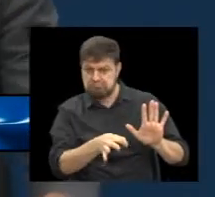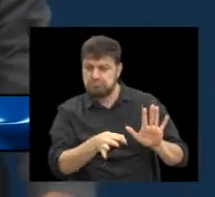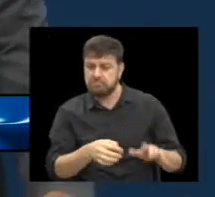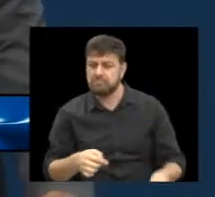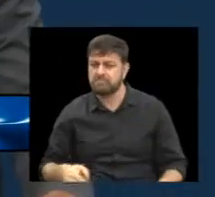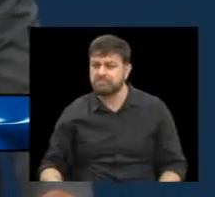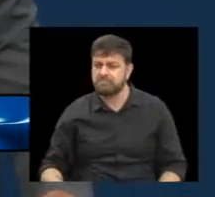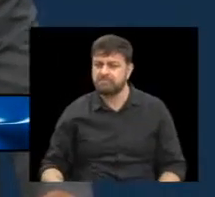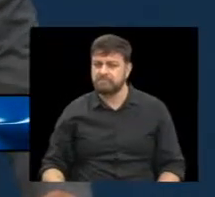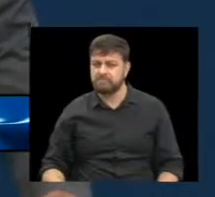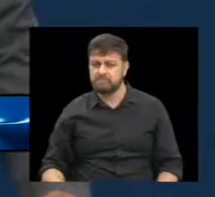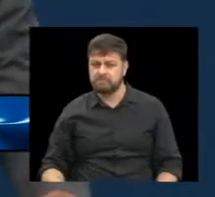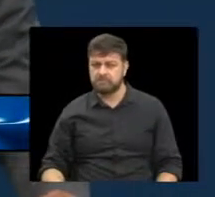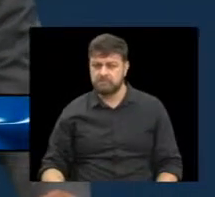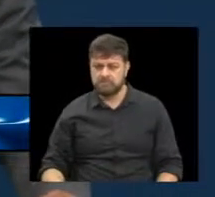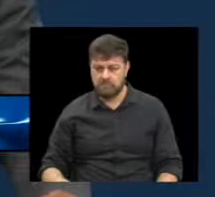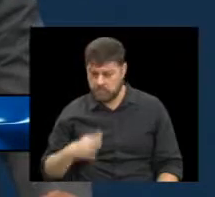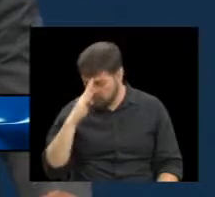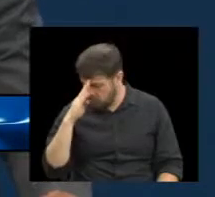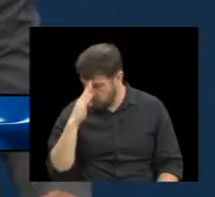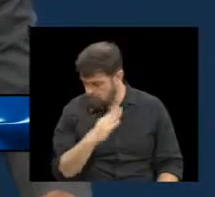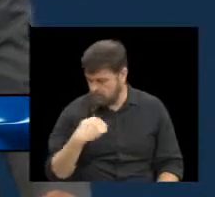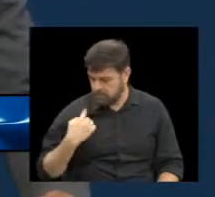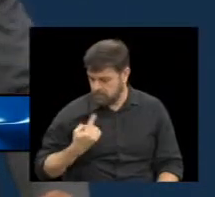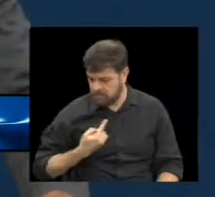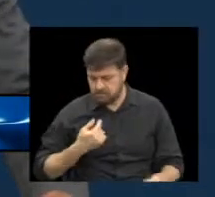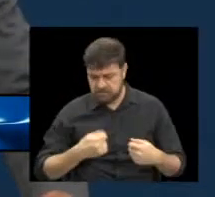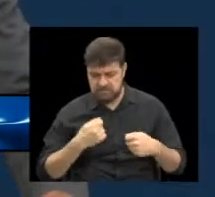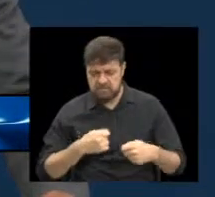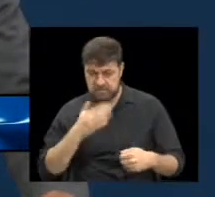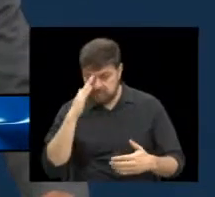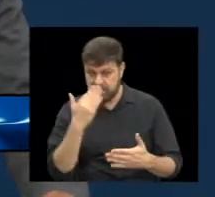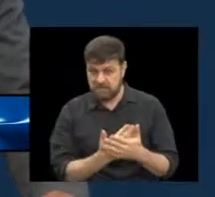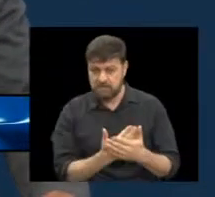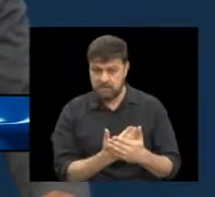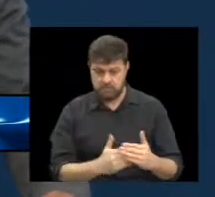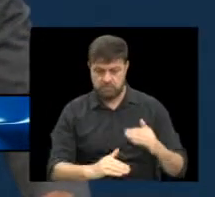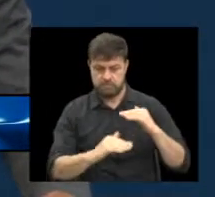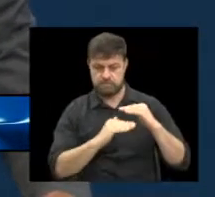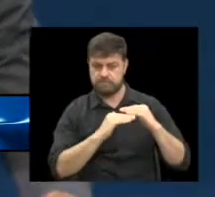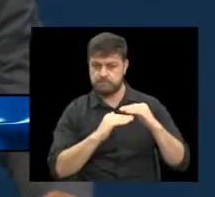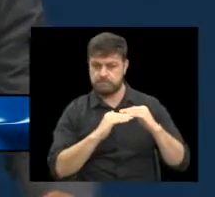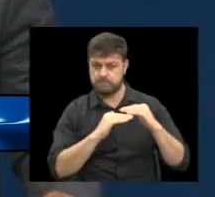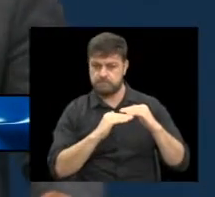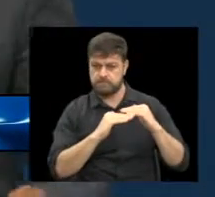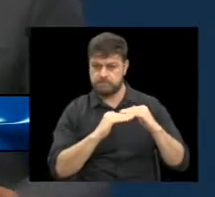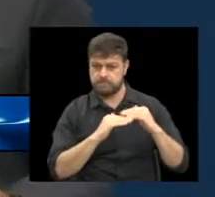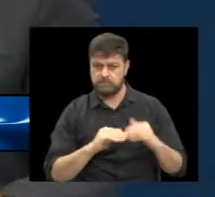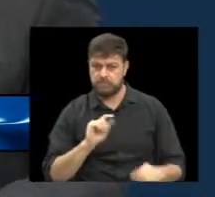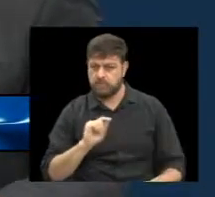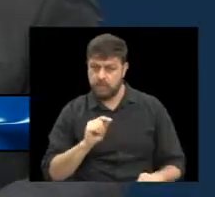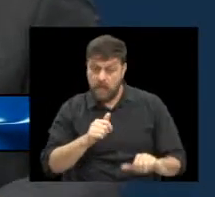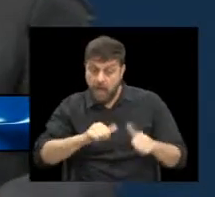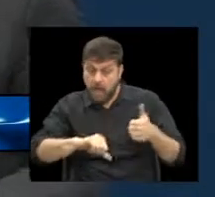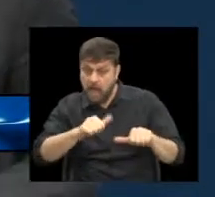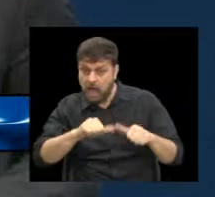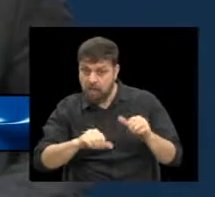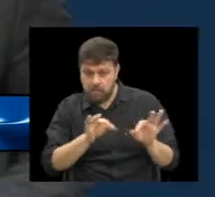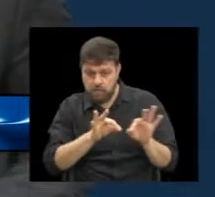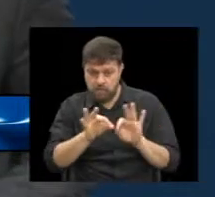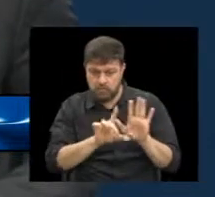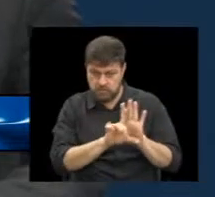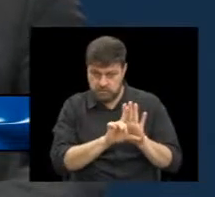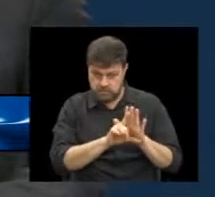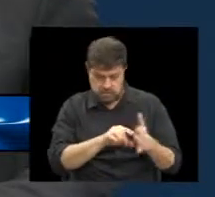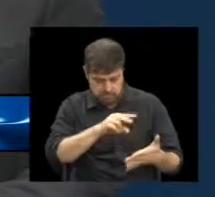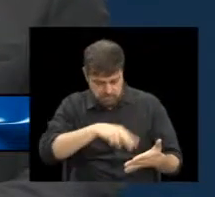Esse é o ponto que a gente precisa chegar, no ponto de equilíbrio. E quem deu uma analisada no projeto, quando nós chegamos aqui,